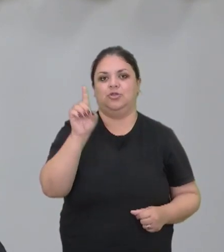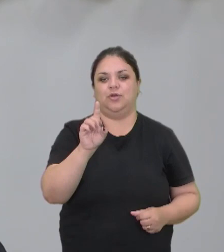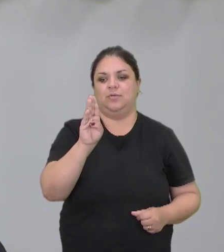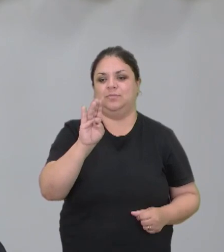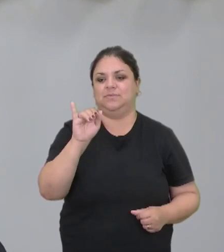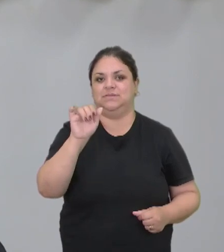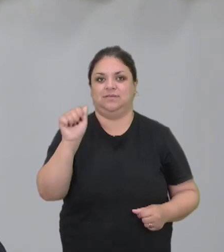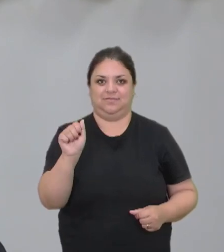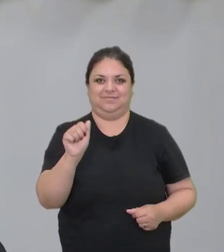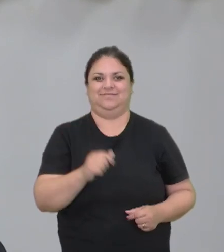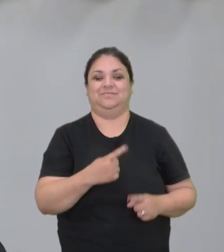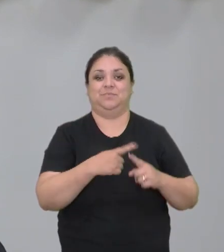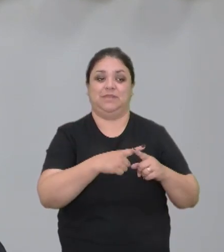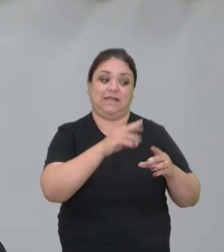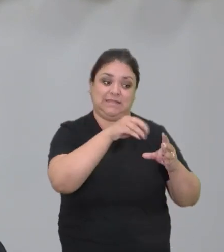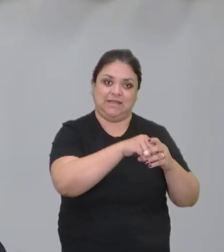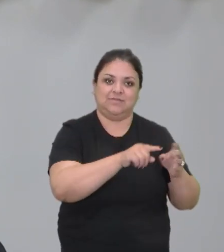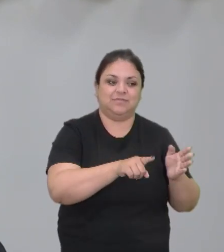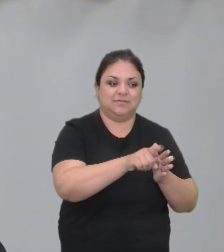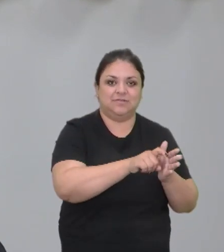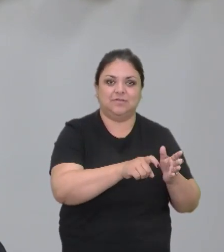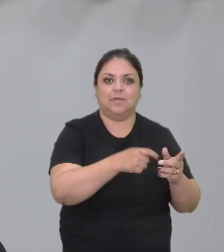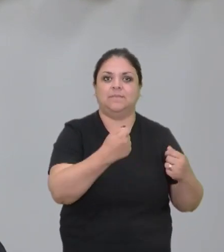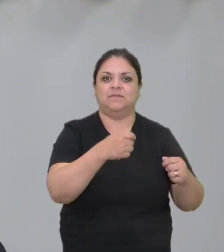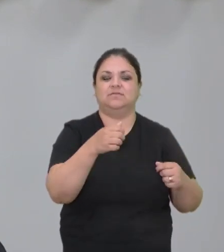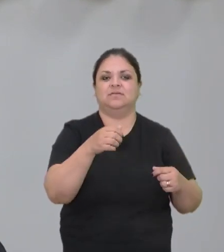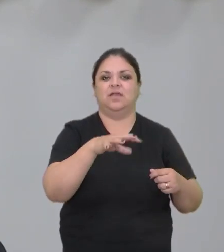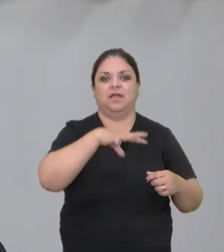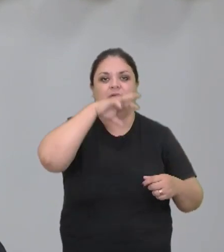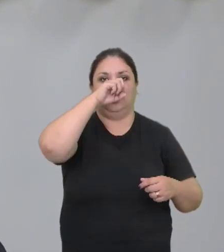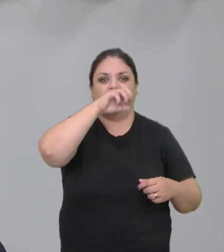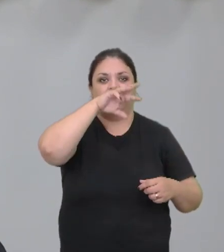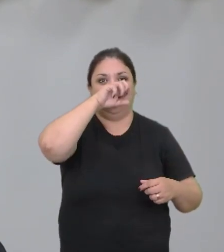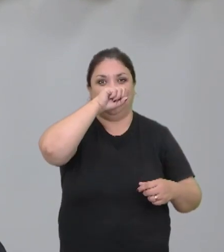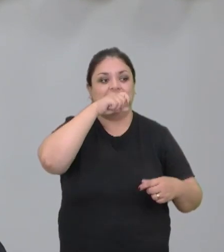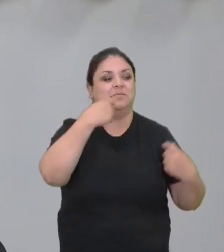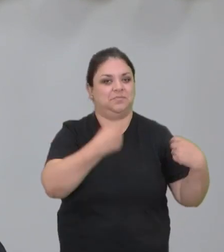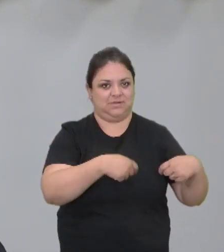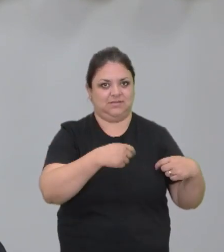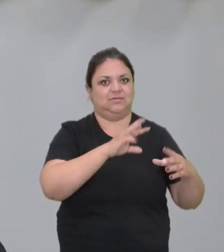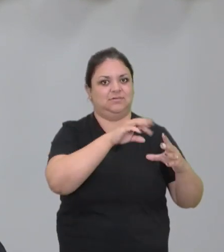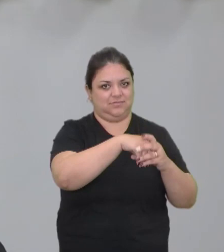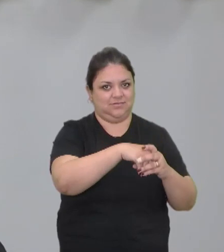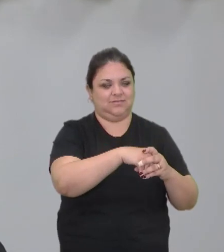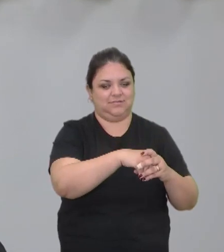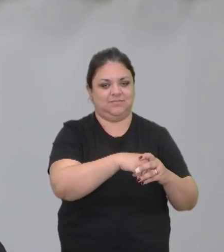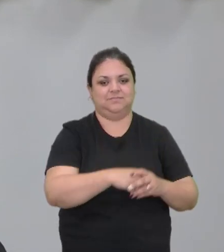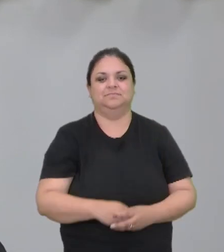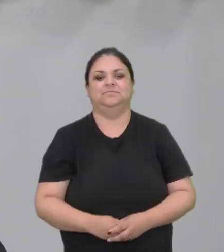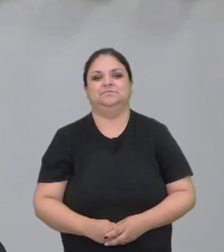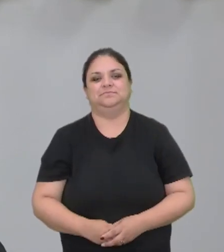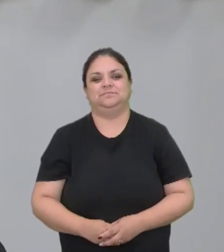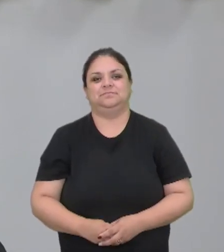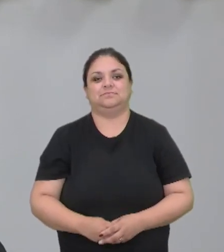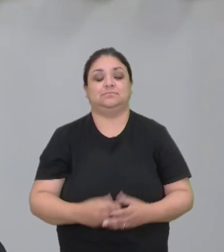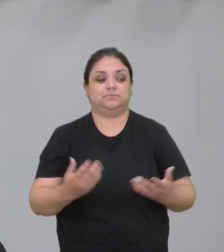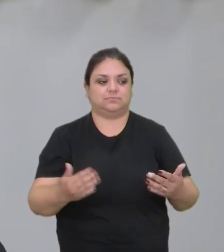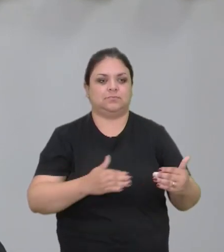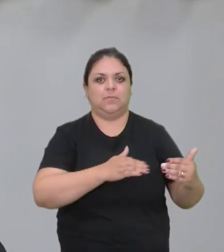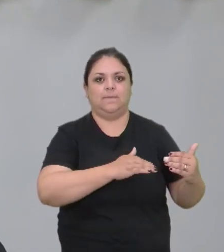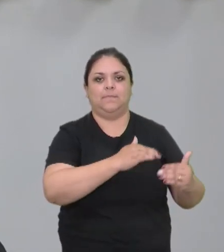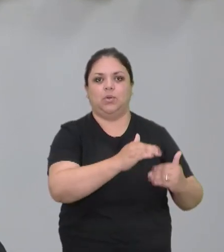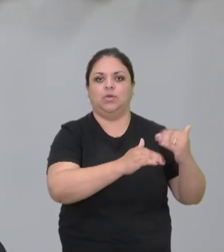esses organismos precisam respirar, então eles precisam do oxigênio e todo o processo de